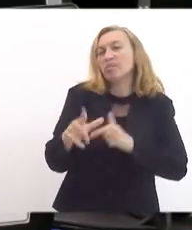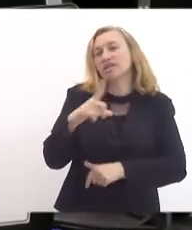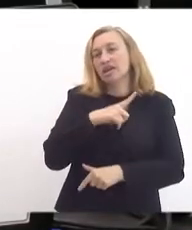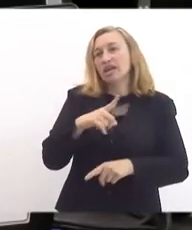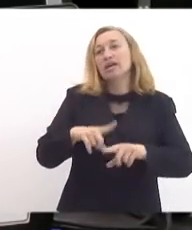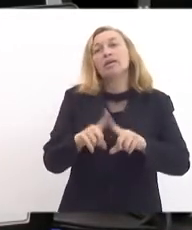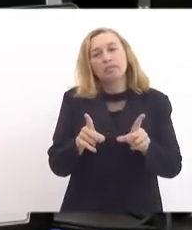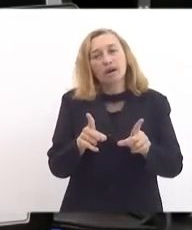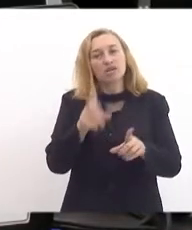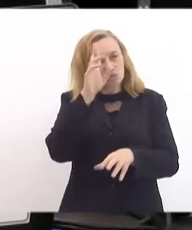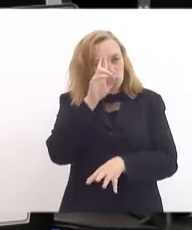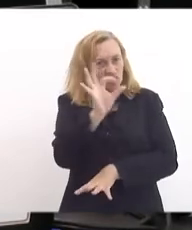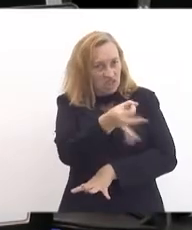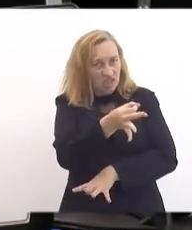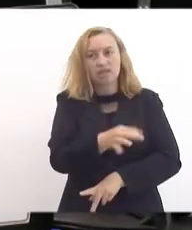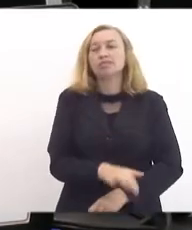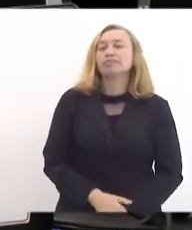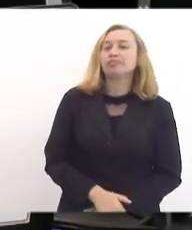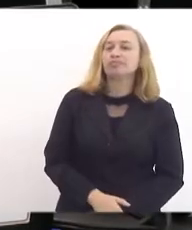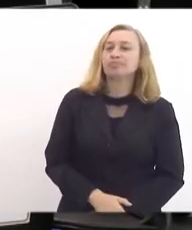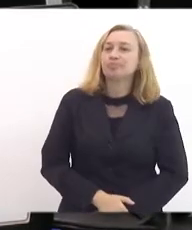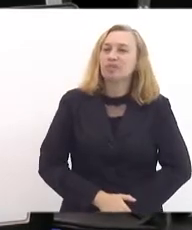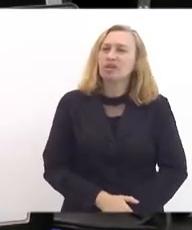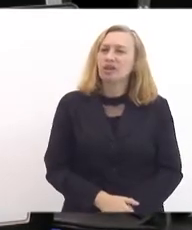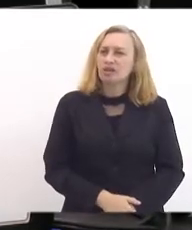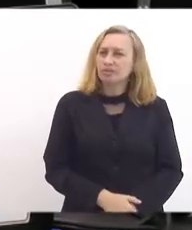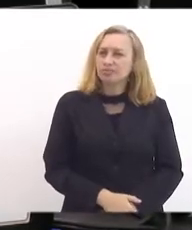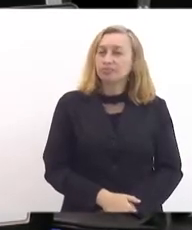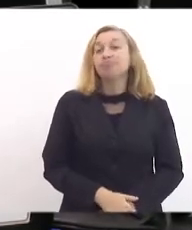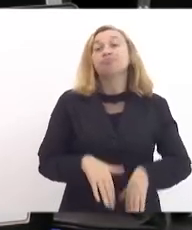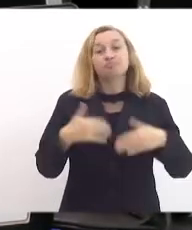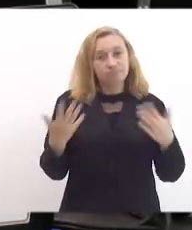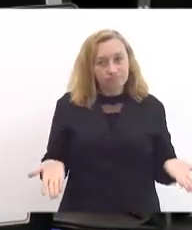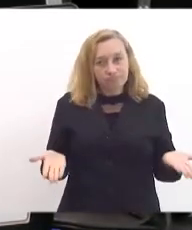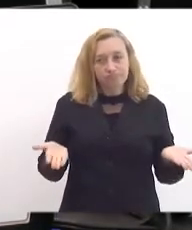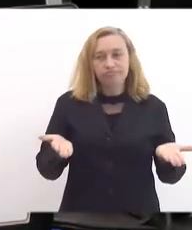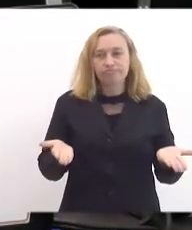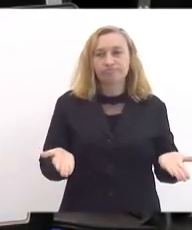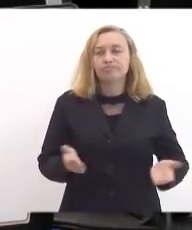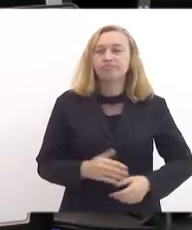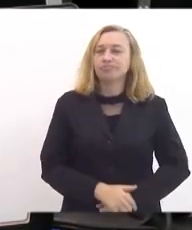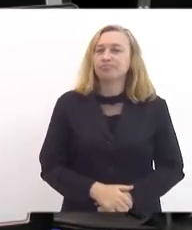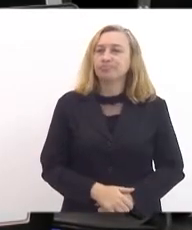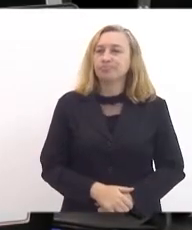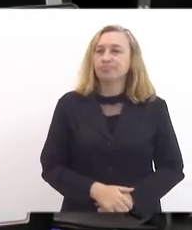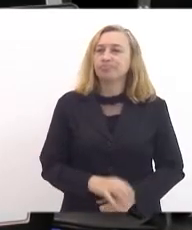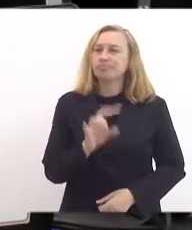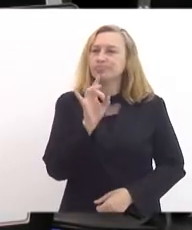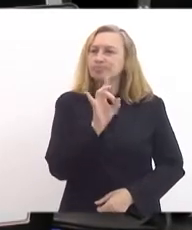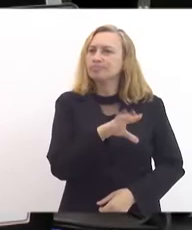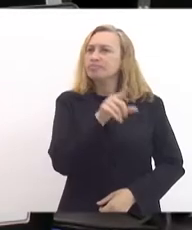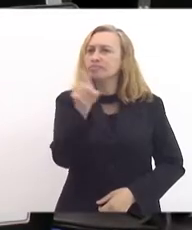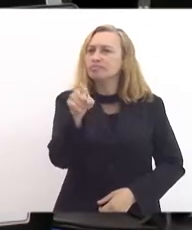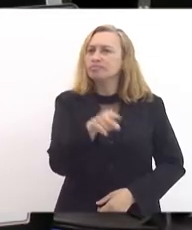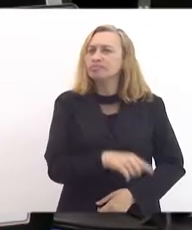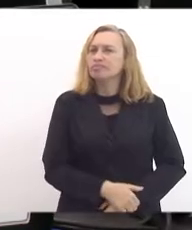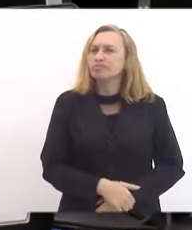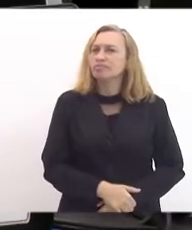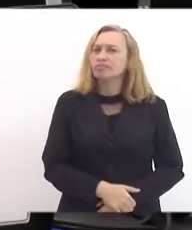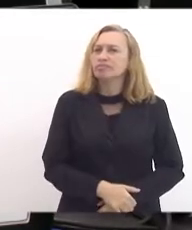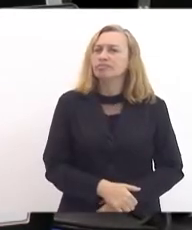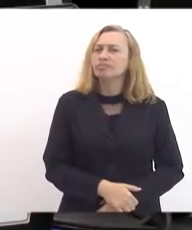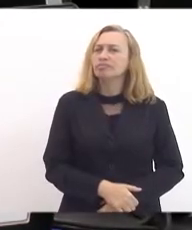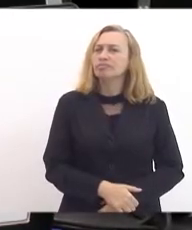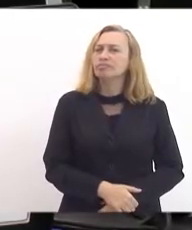macho só tá corretíssimo bom então é essa essa última aí esse